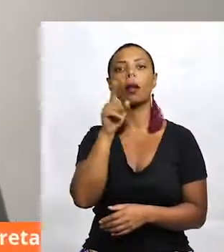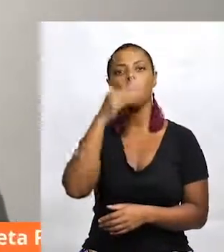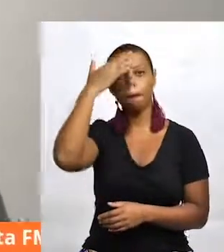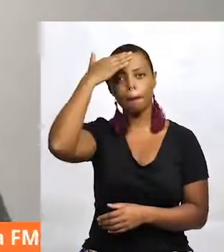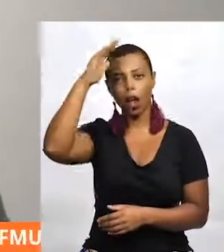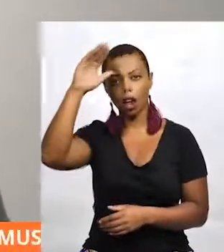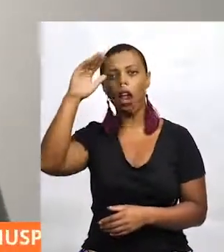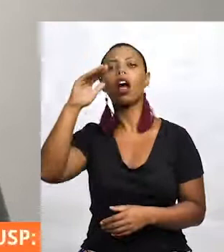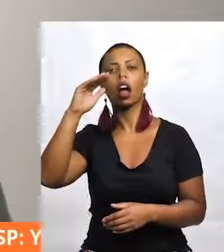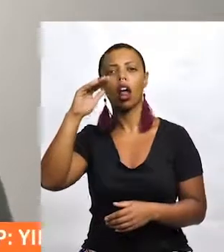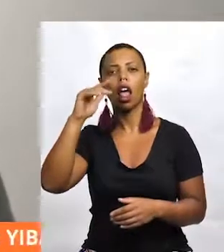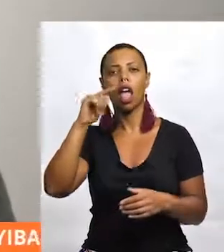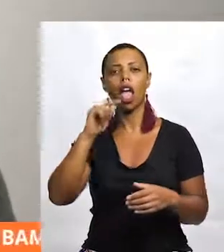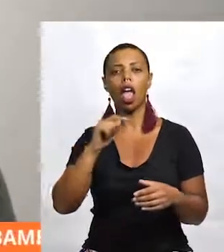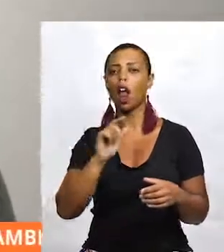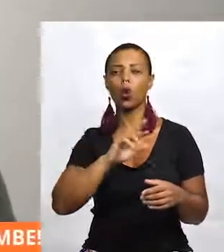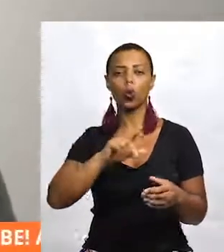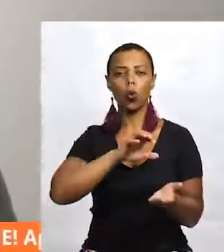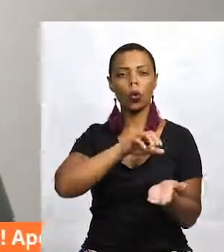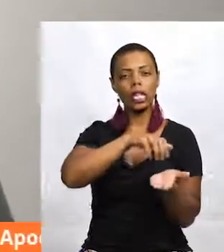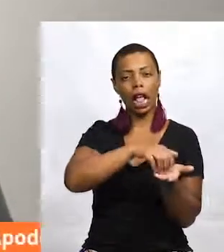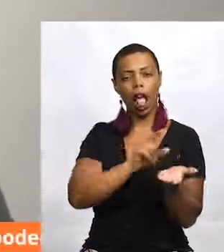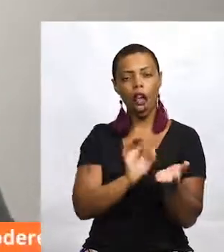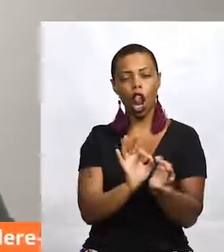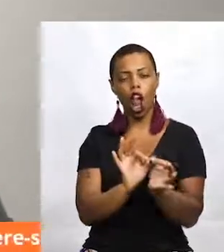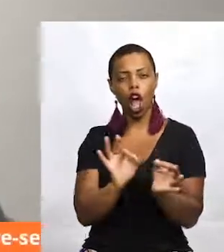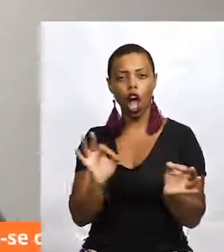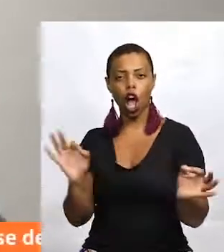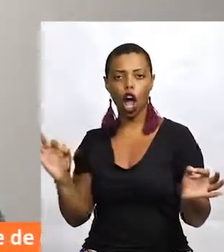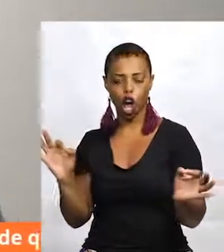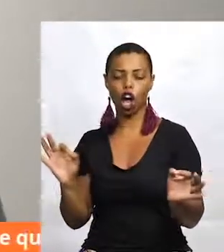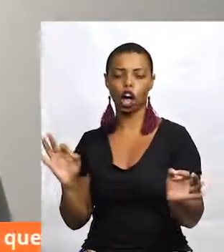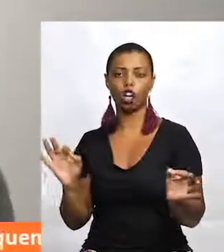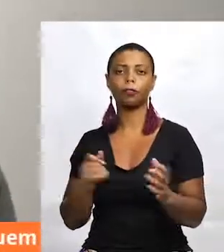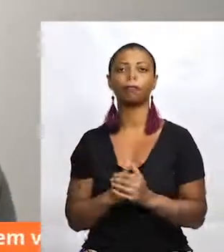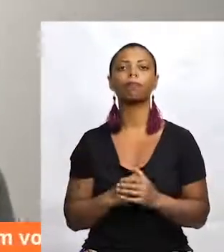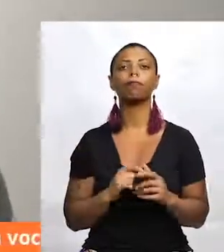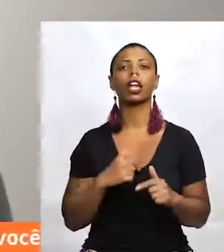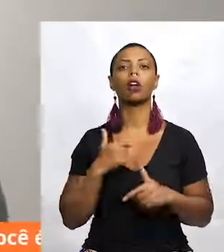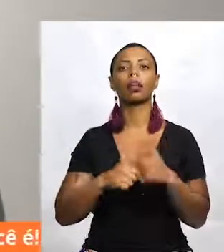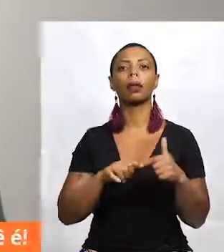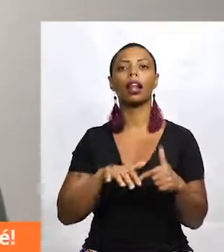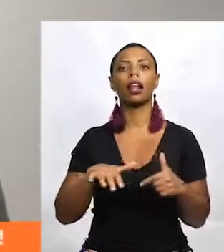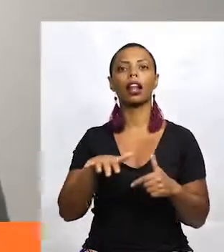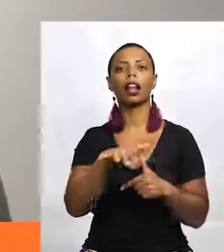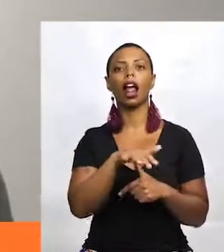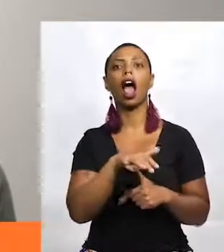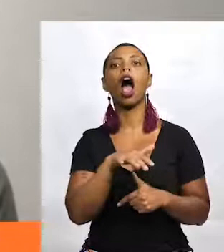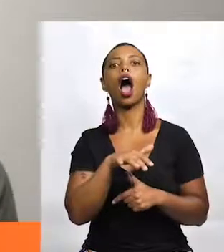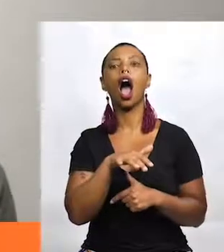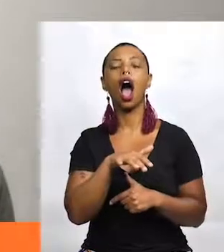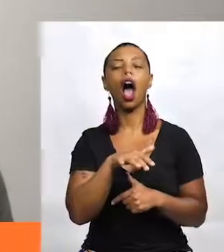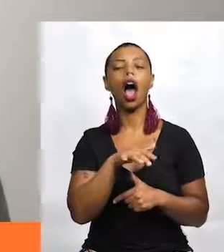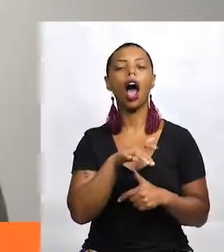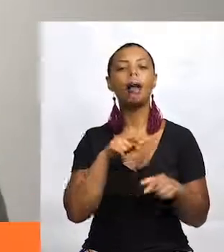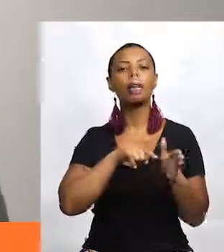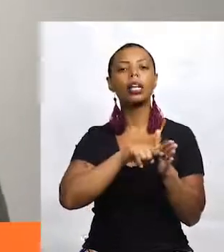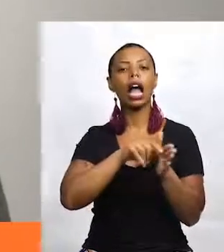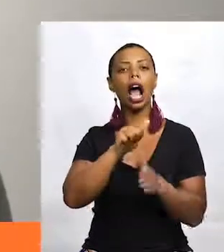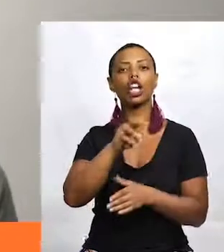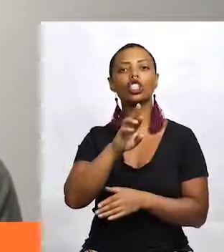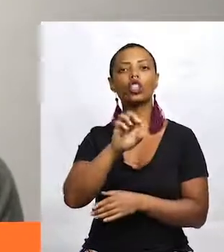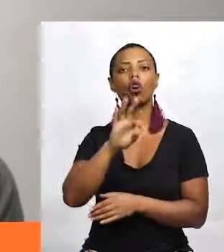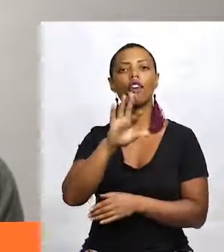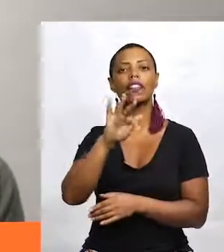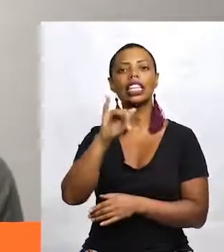paulatino, um pouco mais afastado dos centros. E eu trabalho, a minha área de pesquisa em astrofísica de partículas, tá? Eu trabalho com